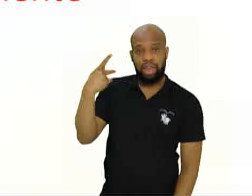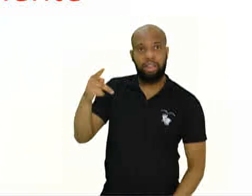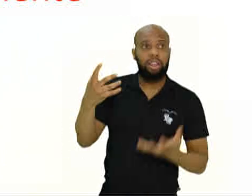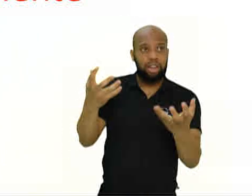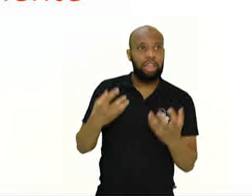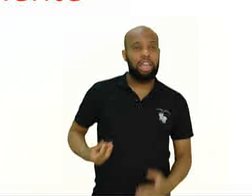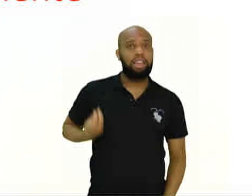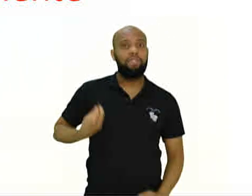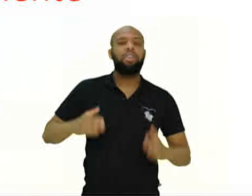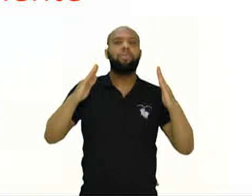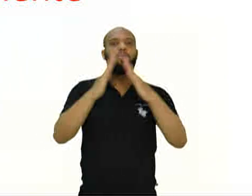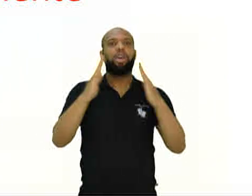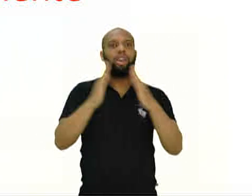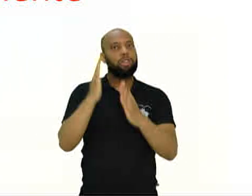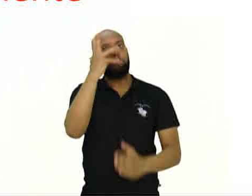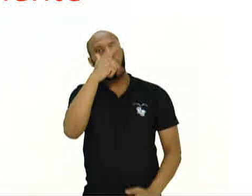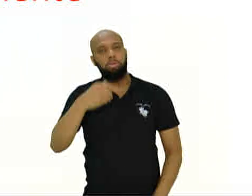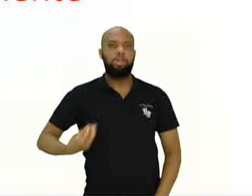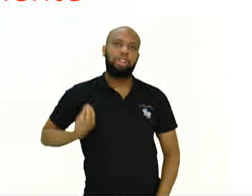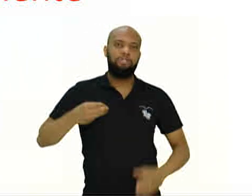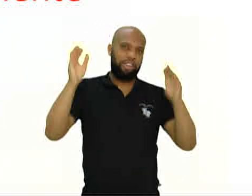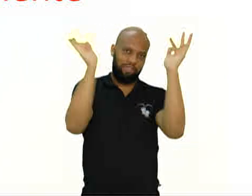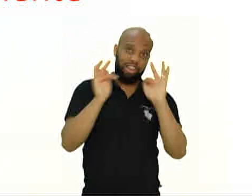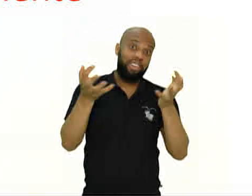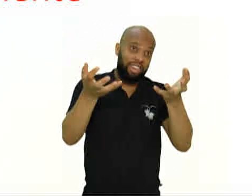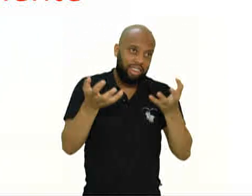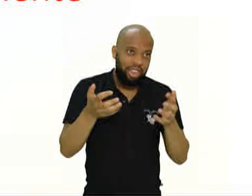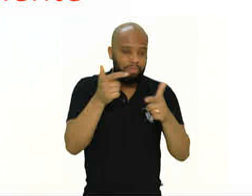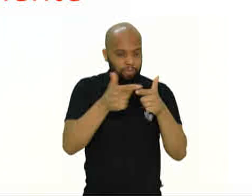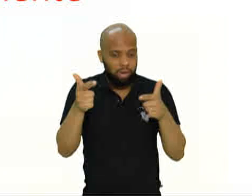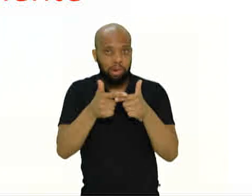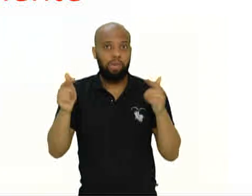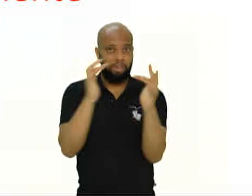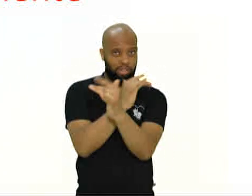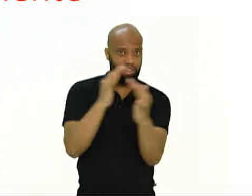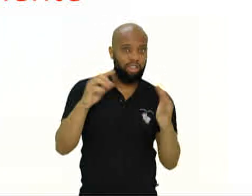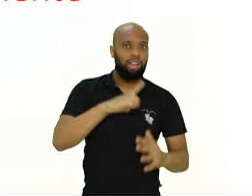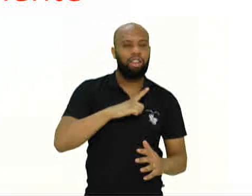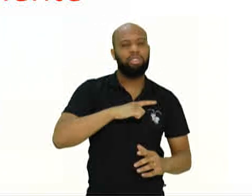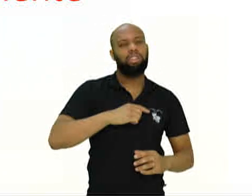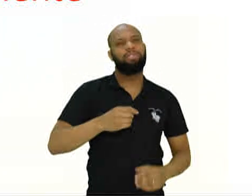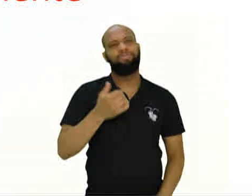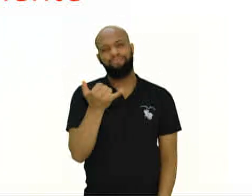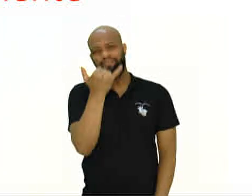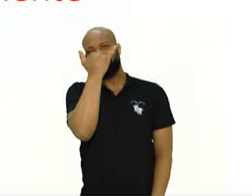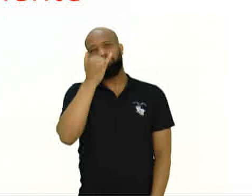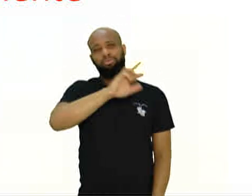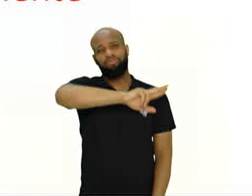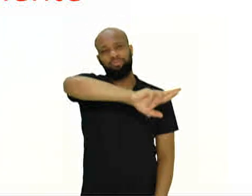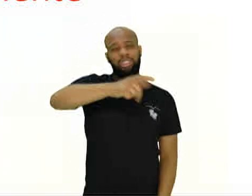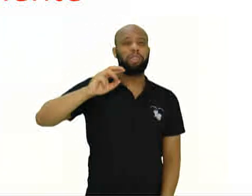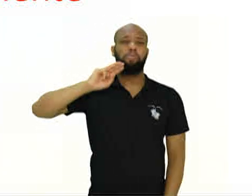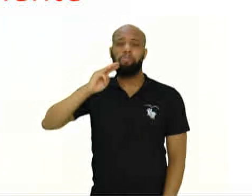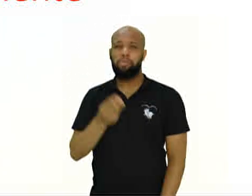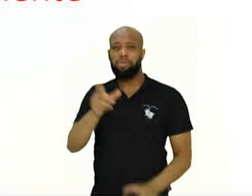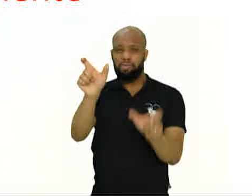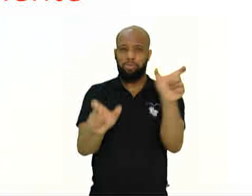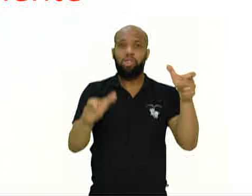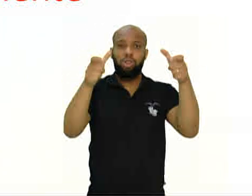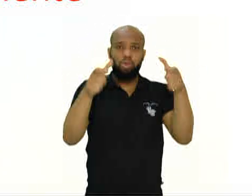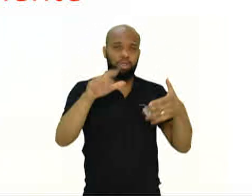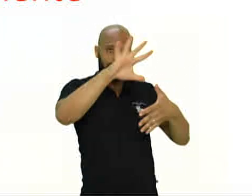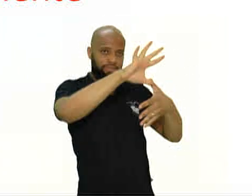morar também numa casa e ter uma vida feliz. Esse problema urbano, ele afeta milhões de pessoas no